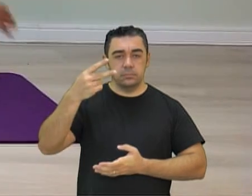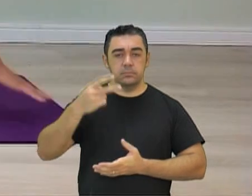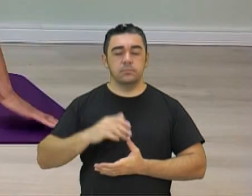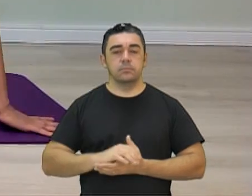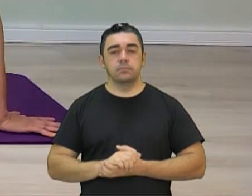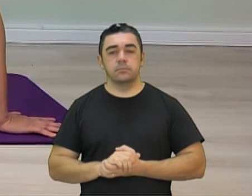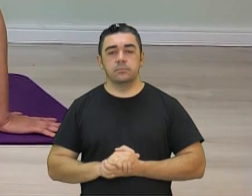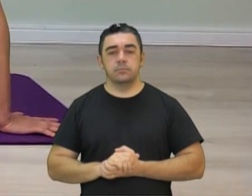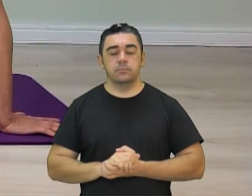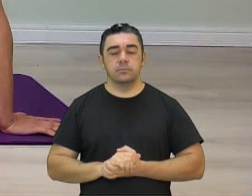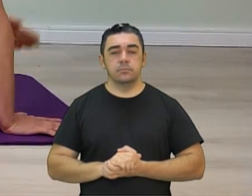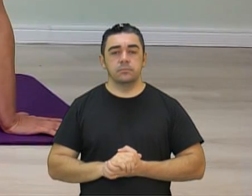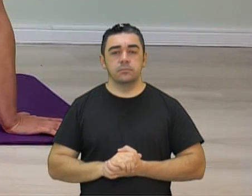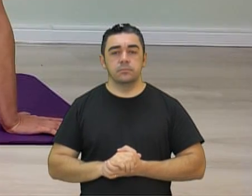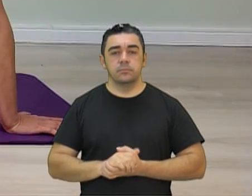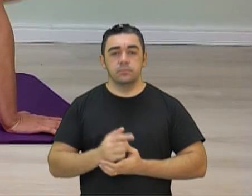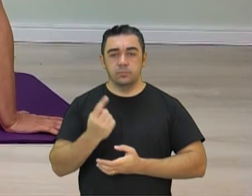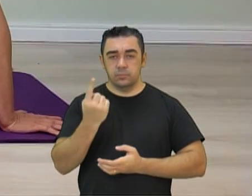2,